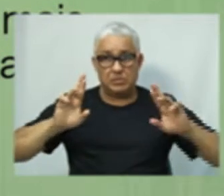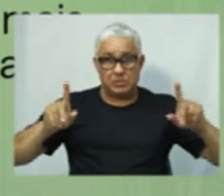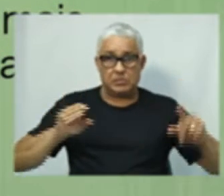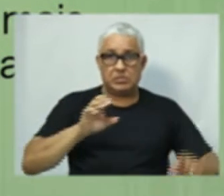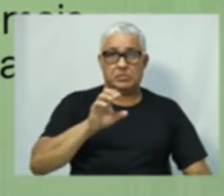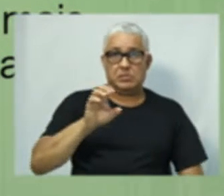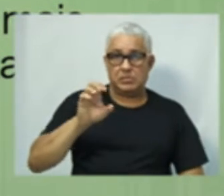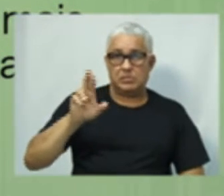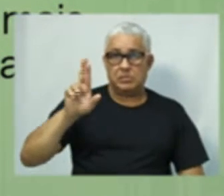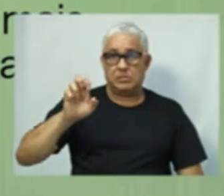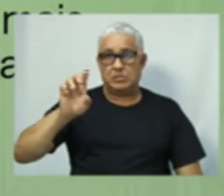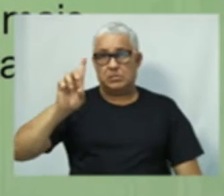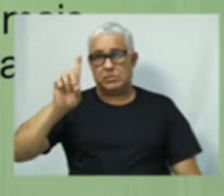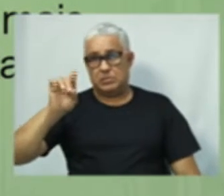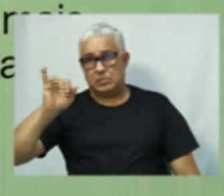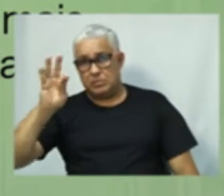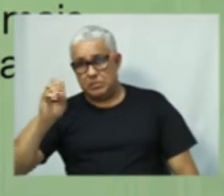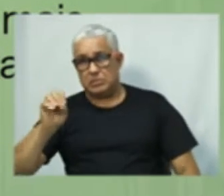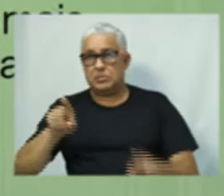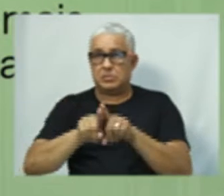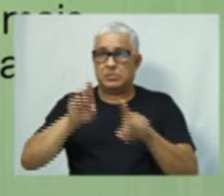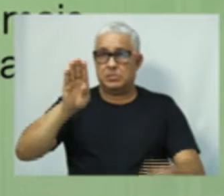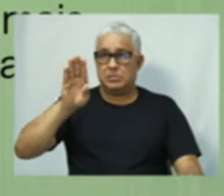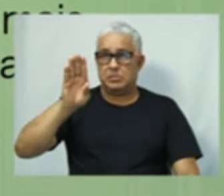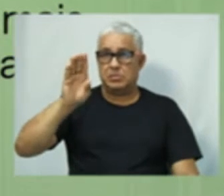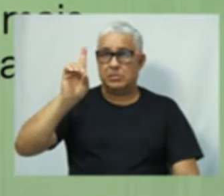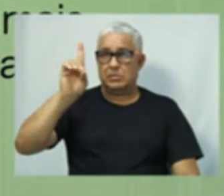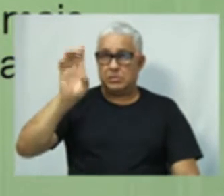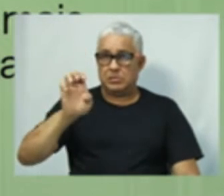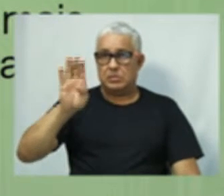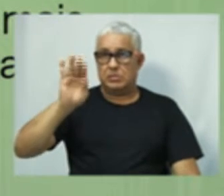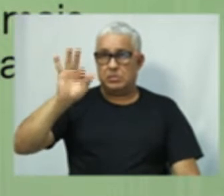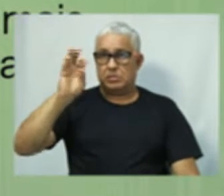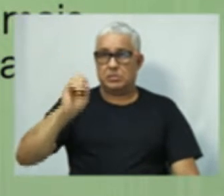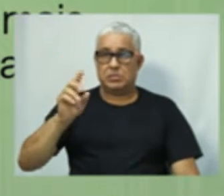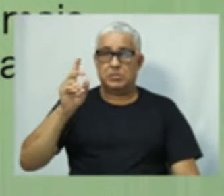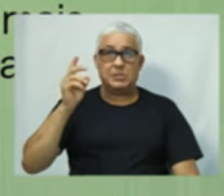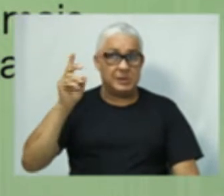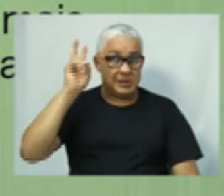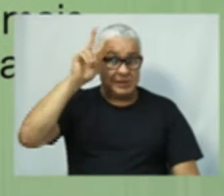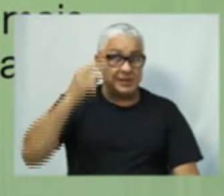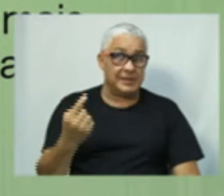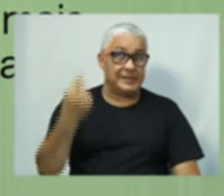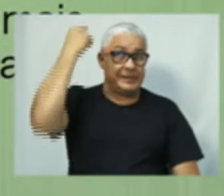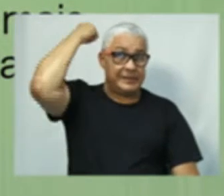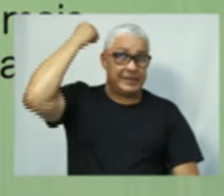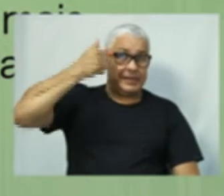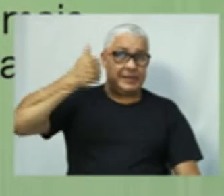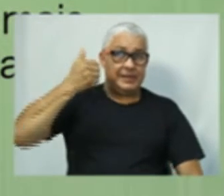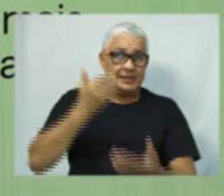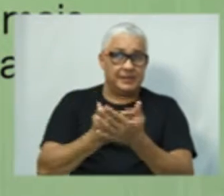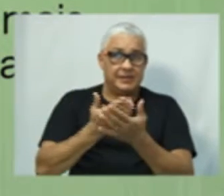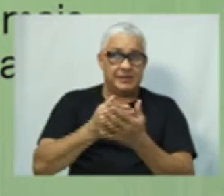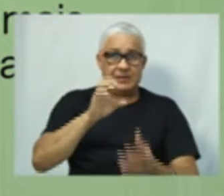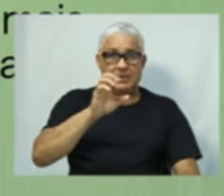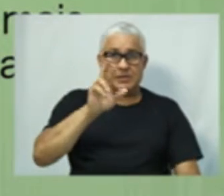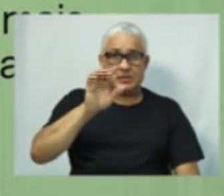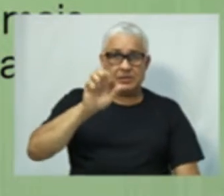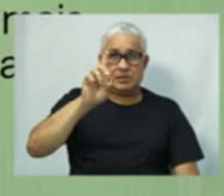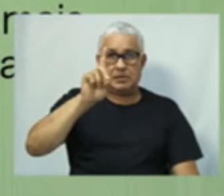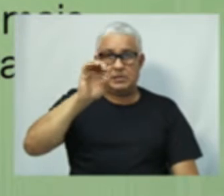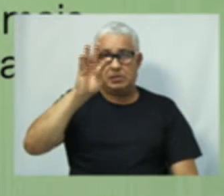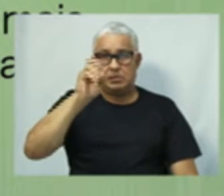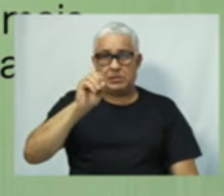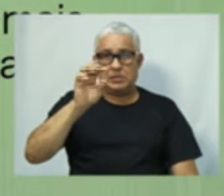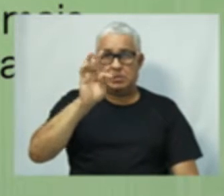créditos e débitos. Exatamente o que eu falei lá na primeira aula. Créditos tributários. O que acontece? Lembra?